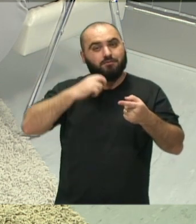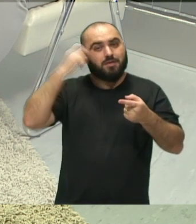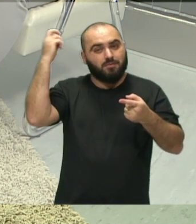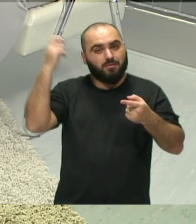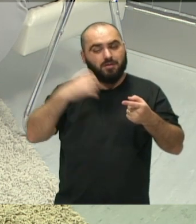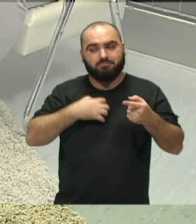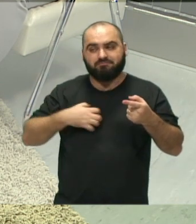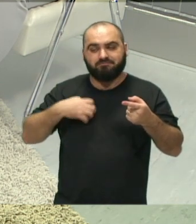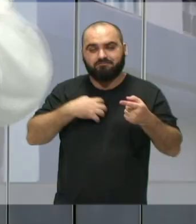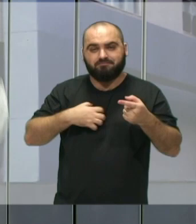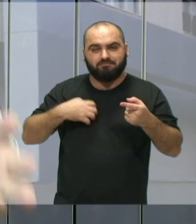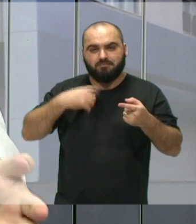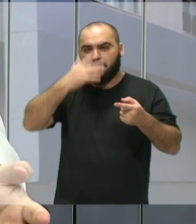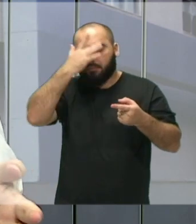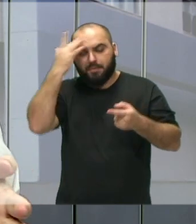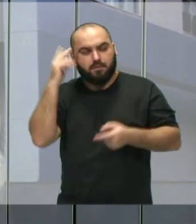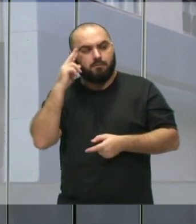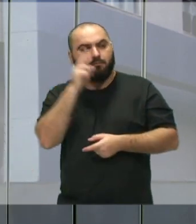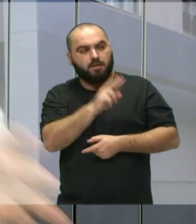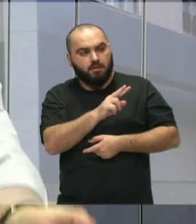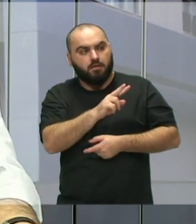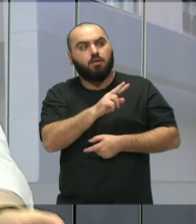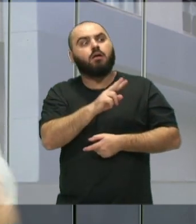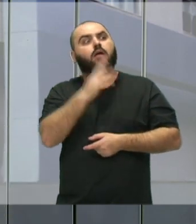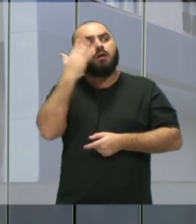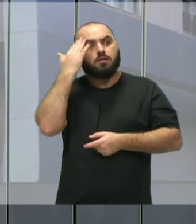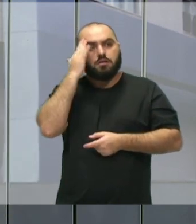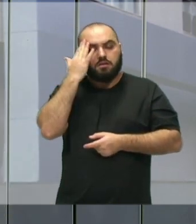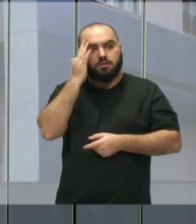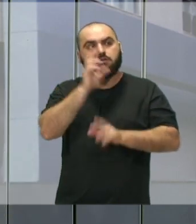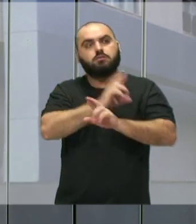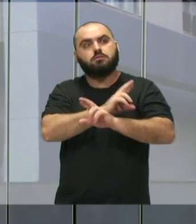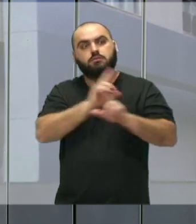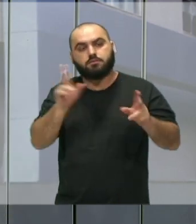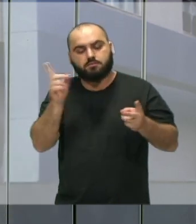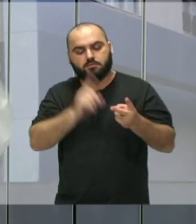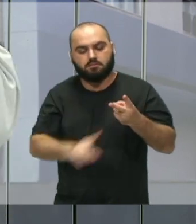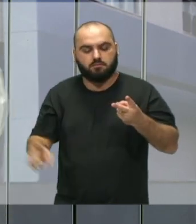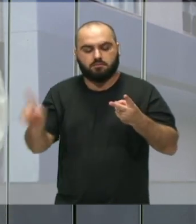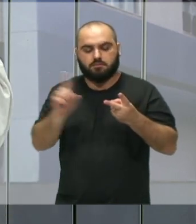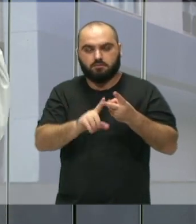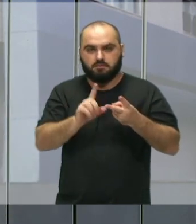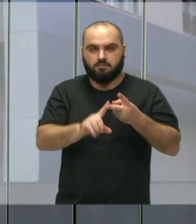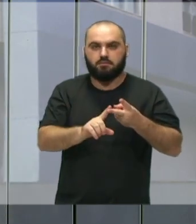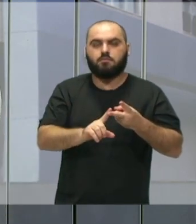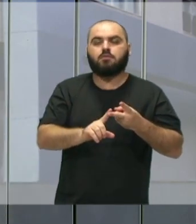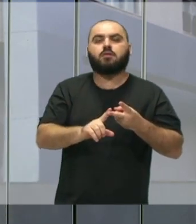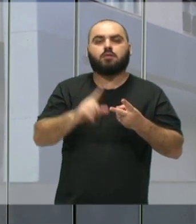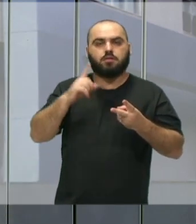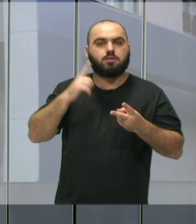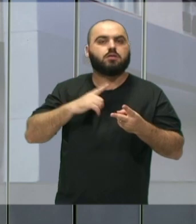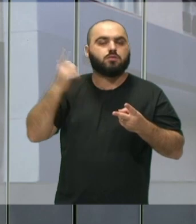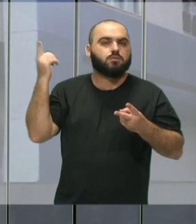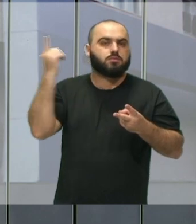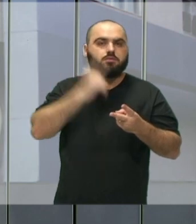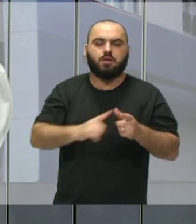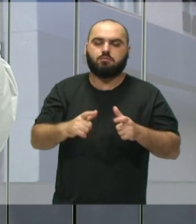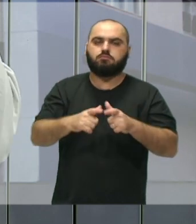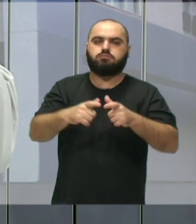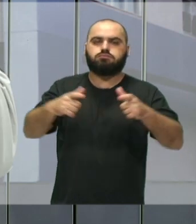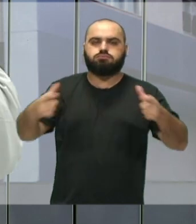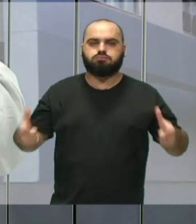quem observar vai entender que é um símbolo diferenciado. E segundo, nós estamos aumentando, ampliando